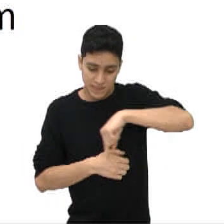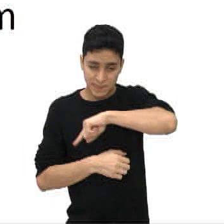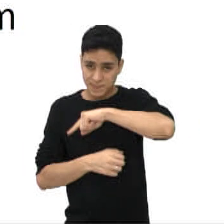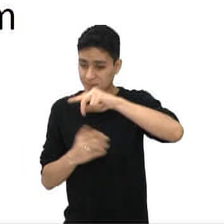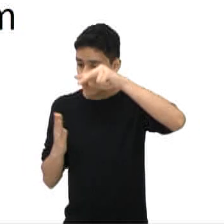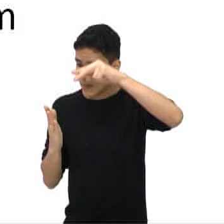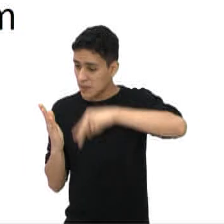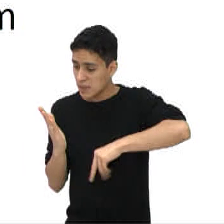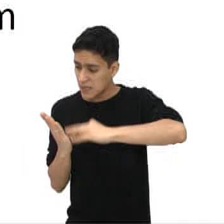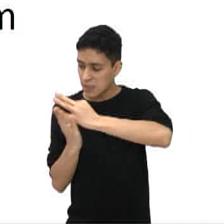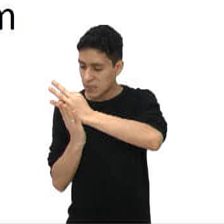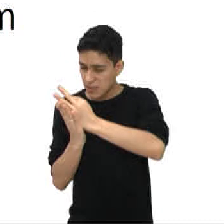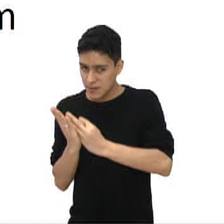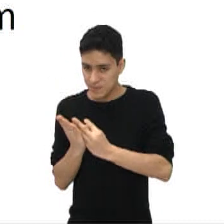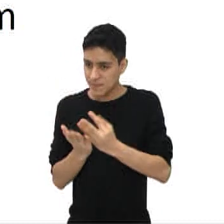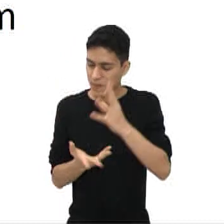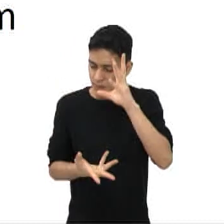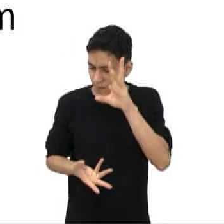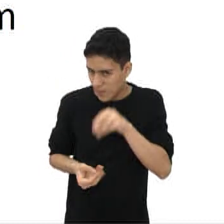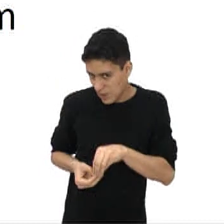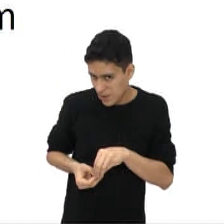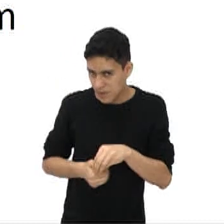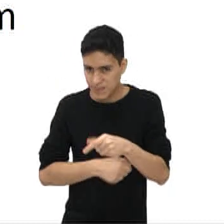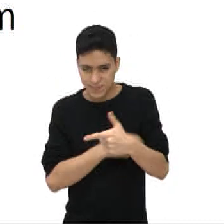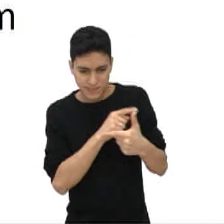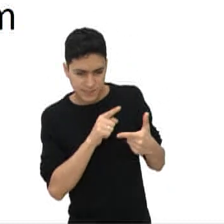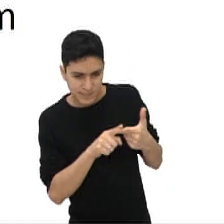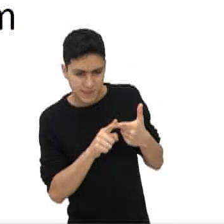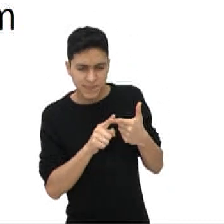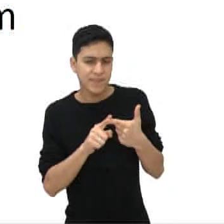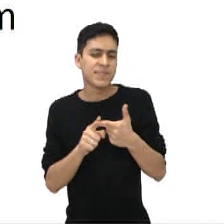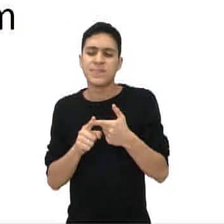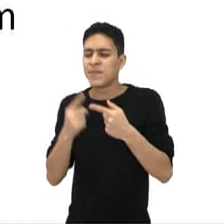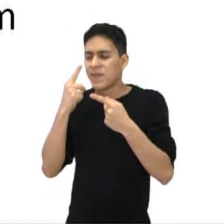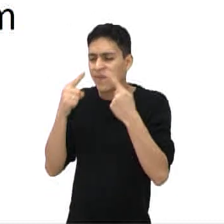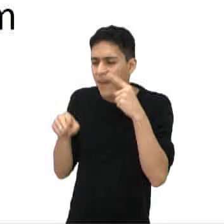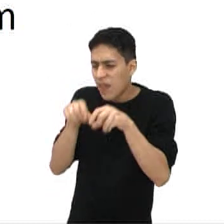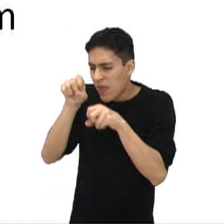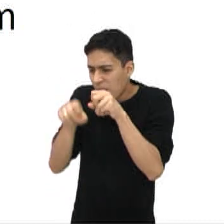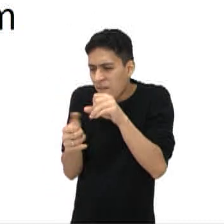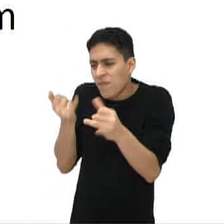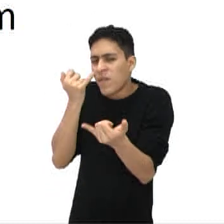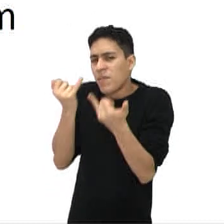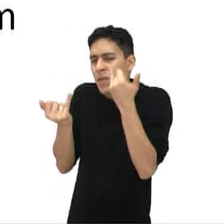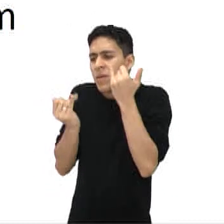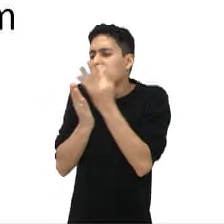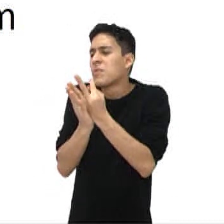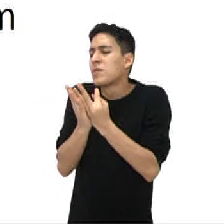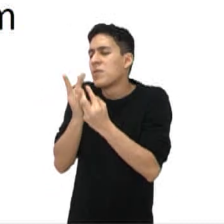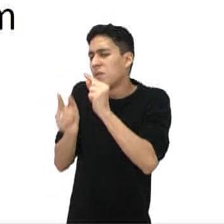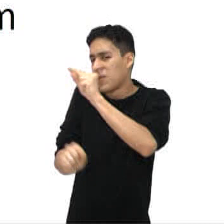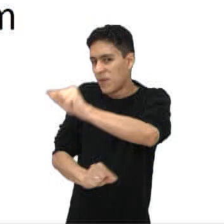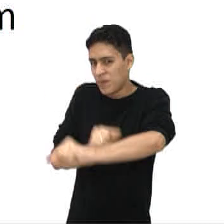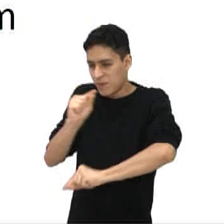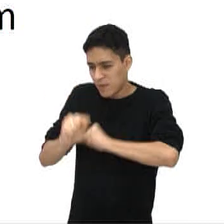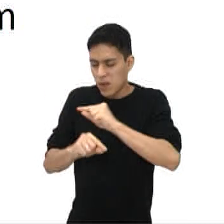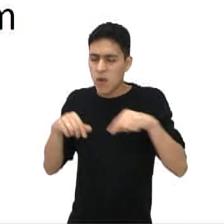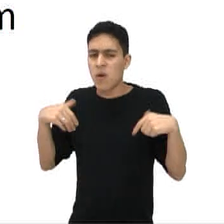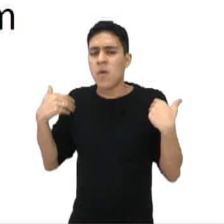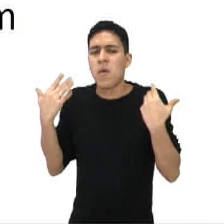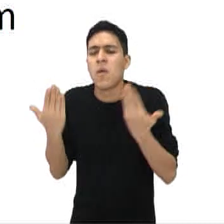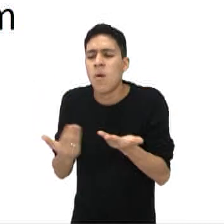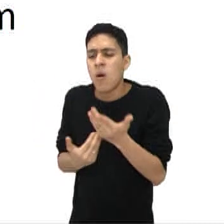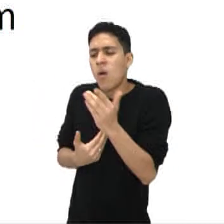texto compreensivamente, vamos localizar informações explícitas em um texto, vamos inferir o sentido de